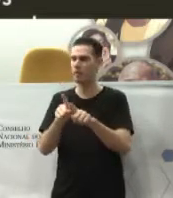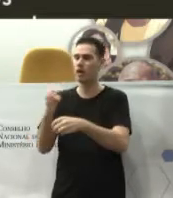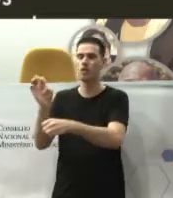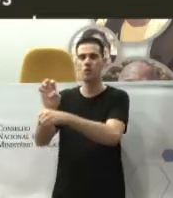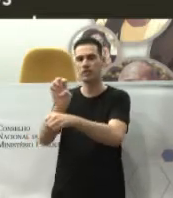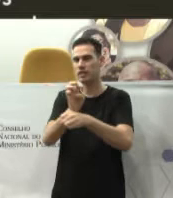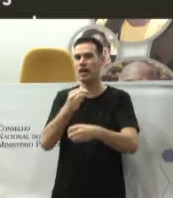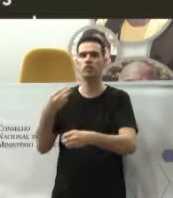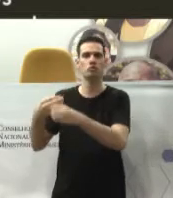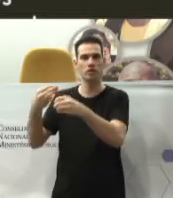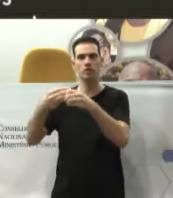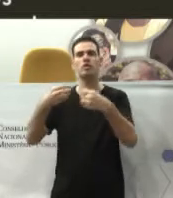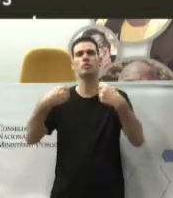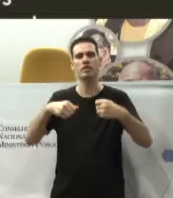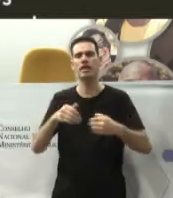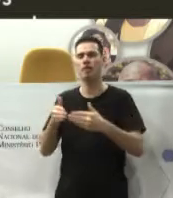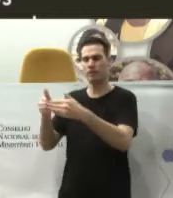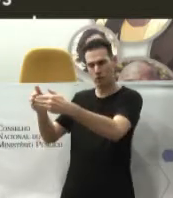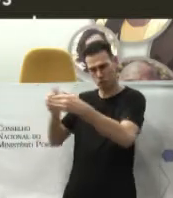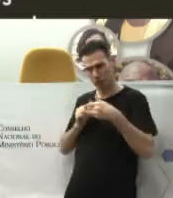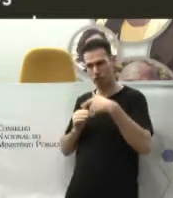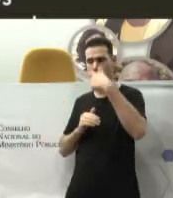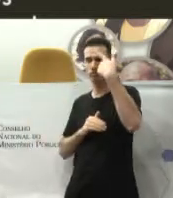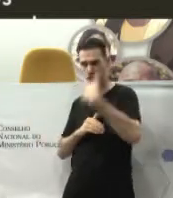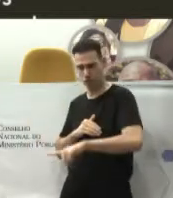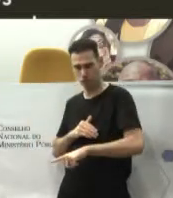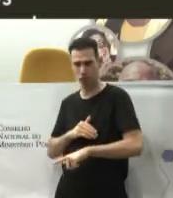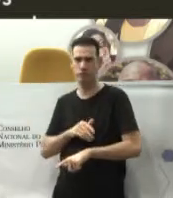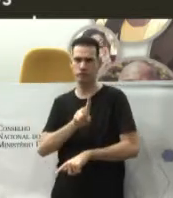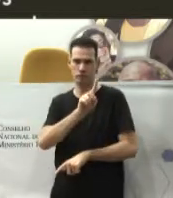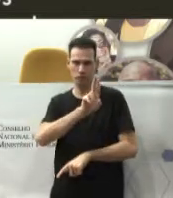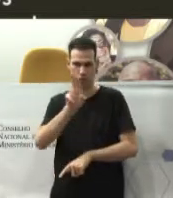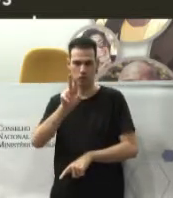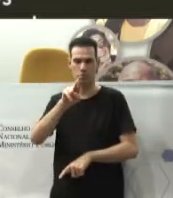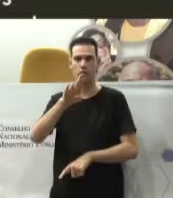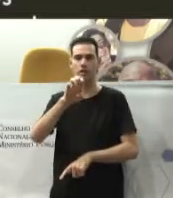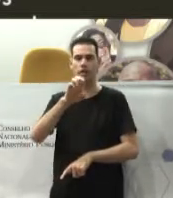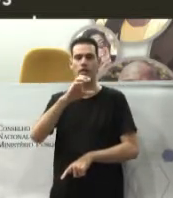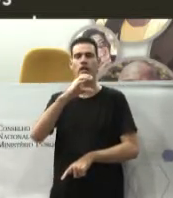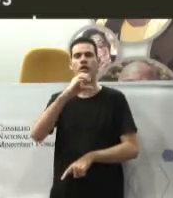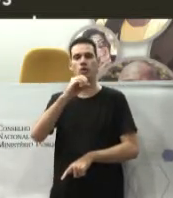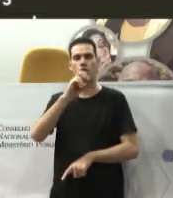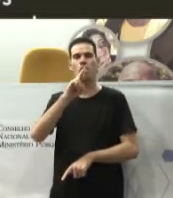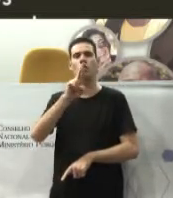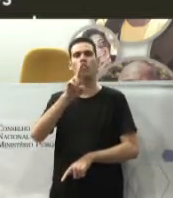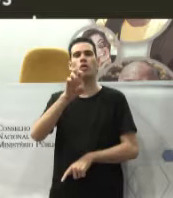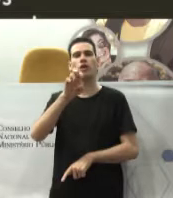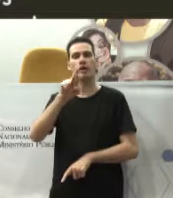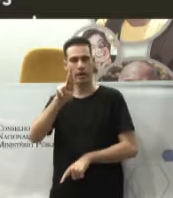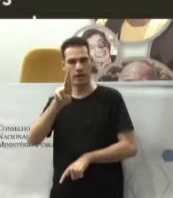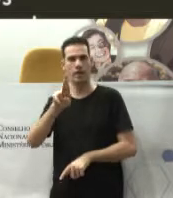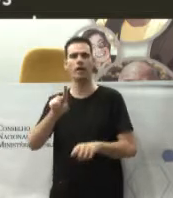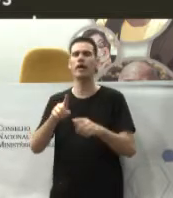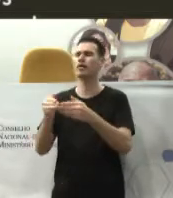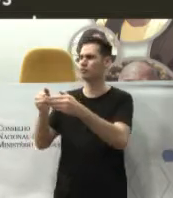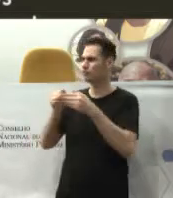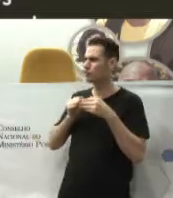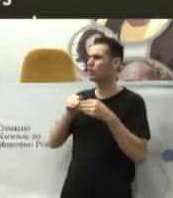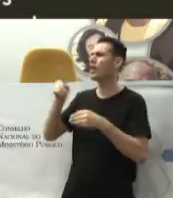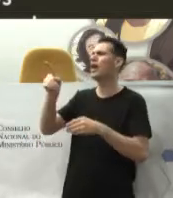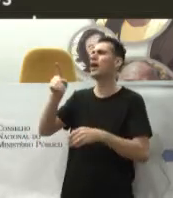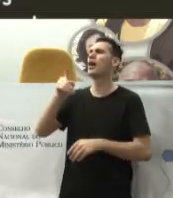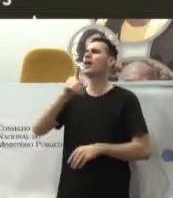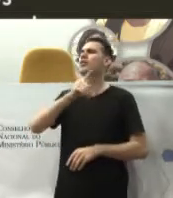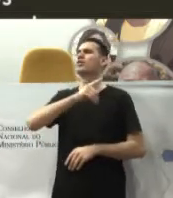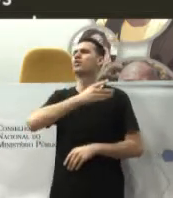tiveram que recorrer, tiveram que buscar. A procuradora do Estado responsável procurou o doutor Henrique, procurou o governador do